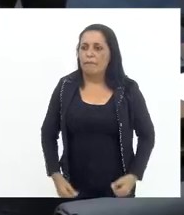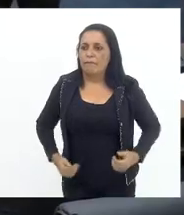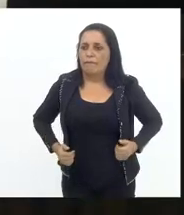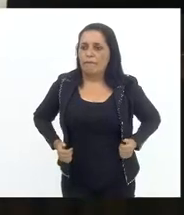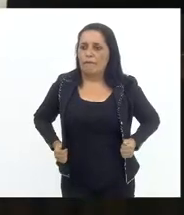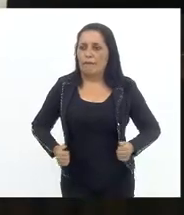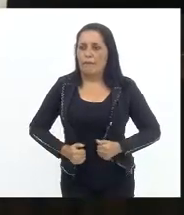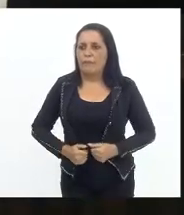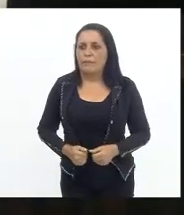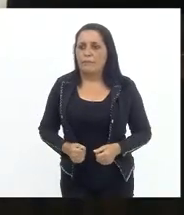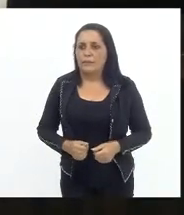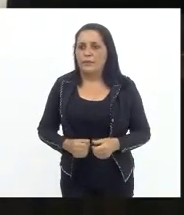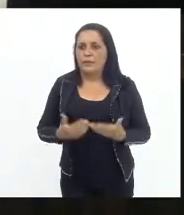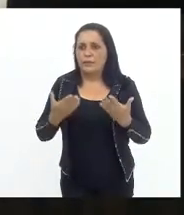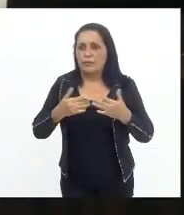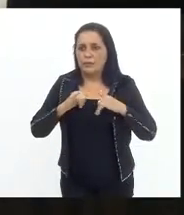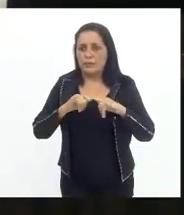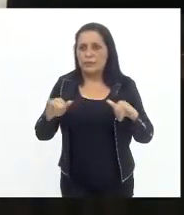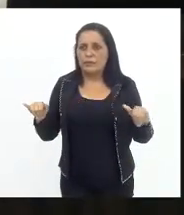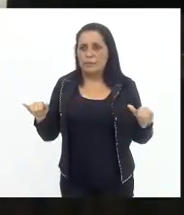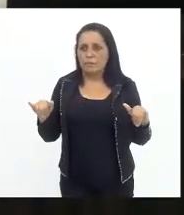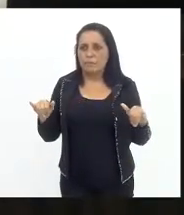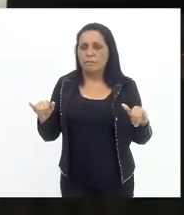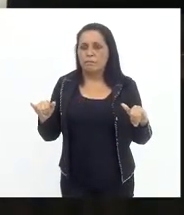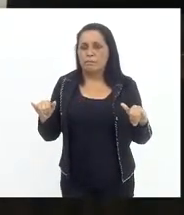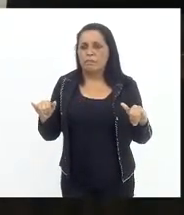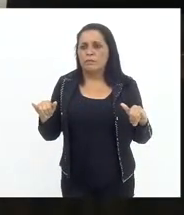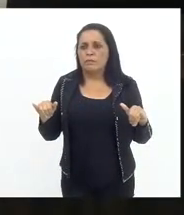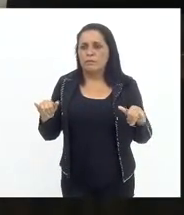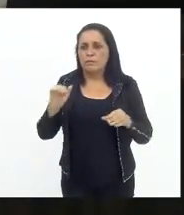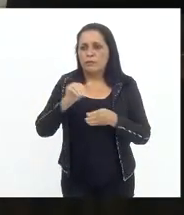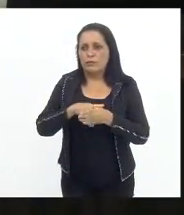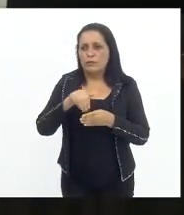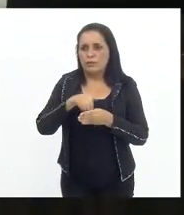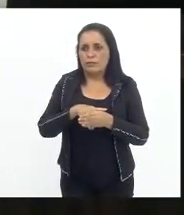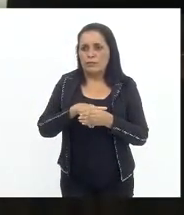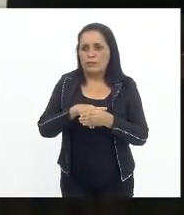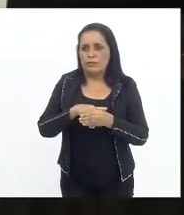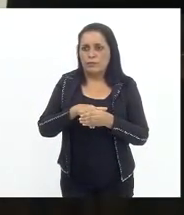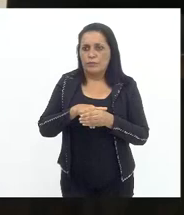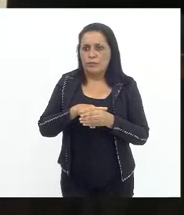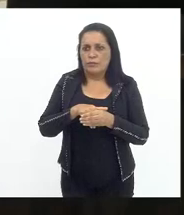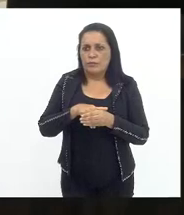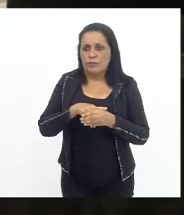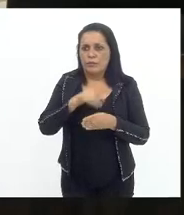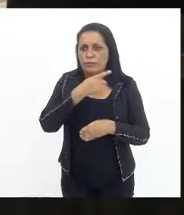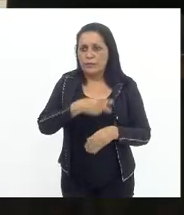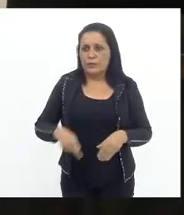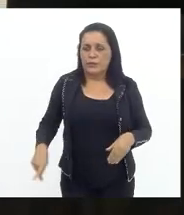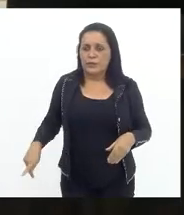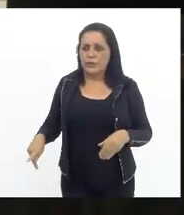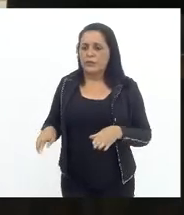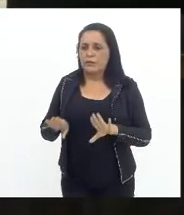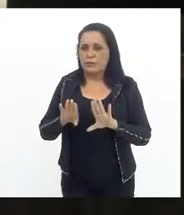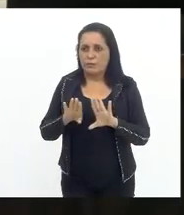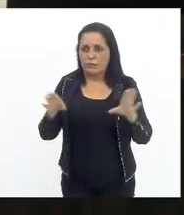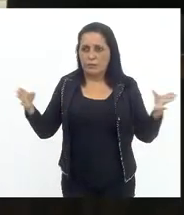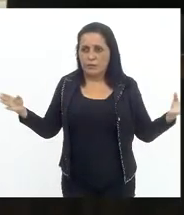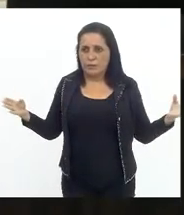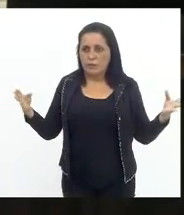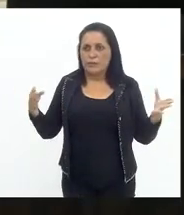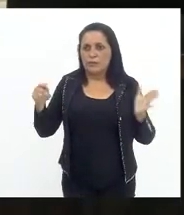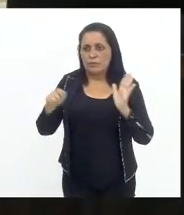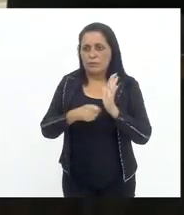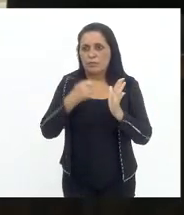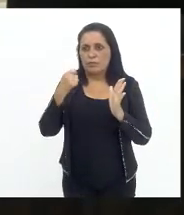Não havendo quem queira declarar o voto, a presidência vai abrir a